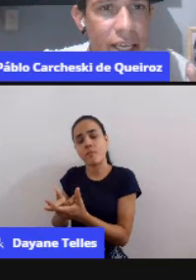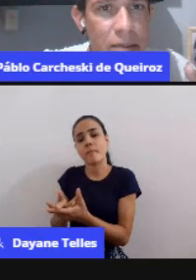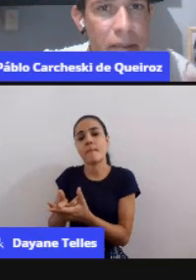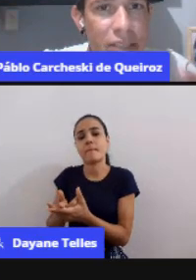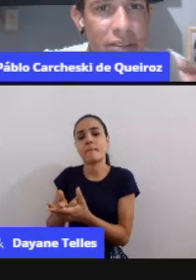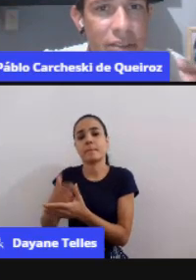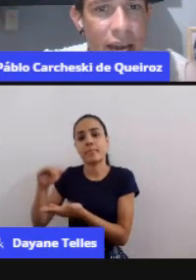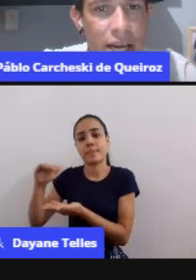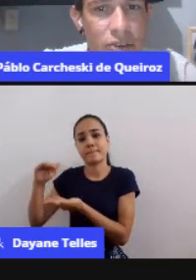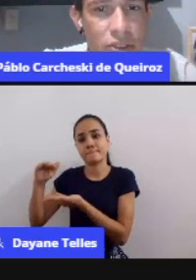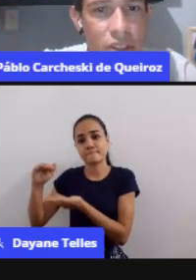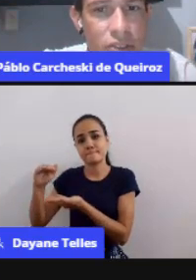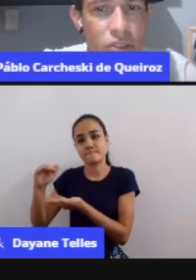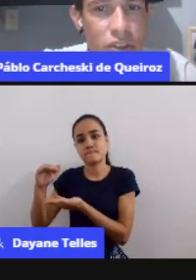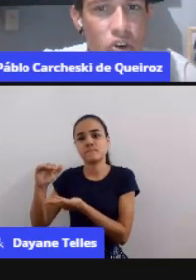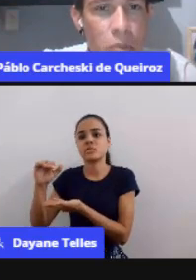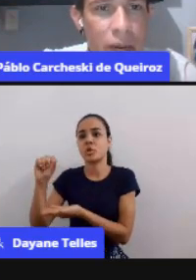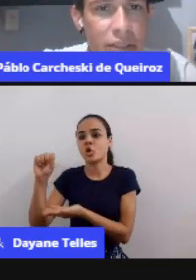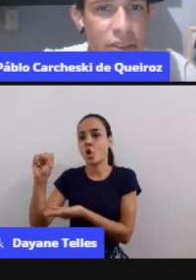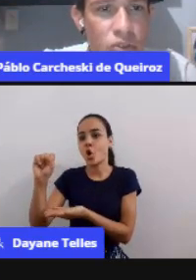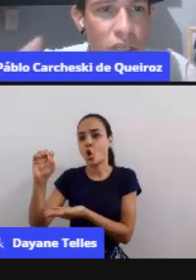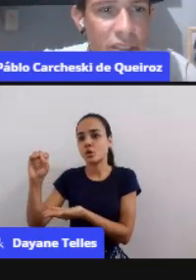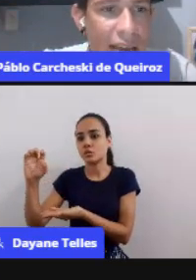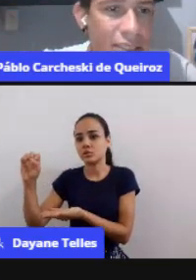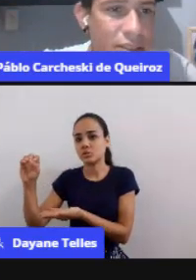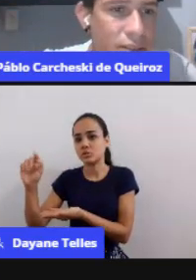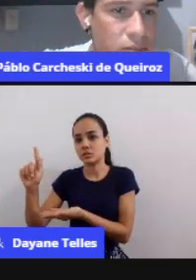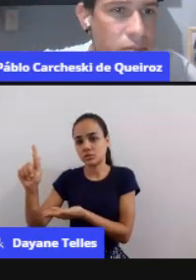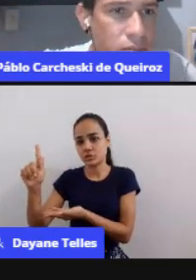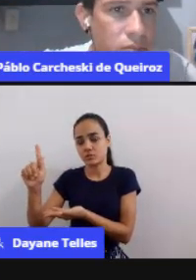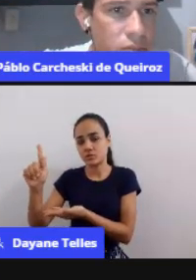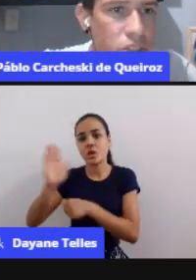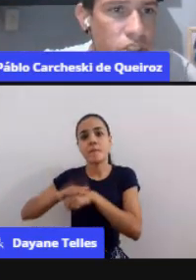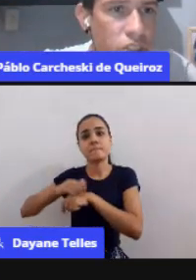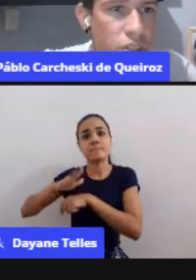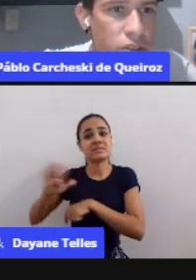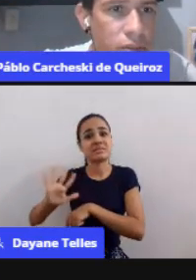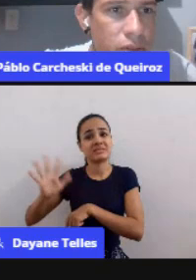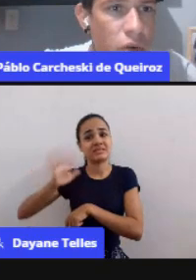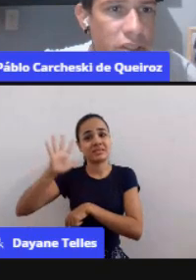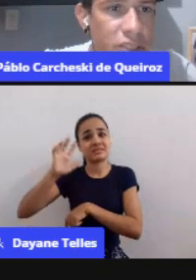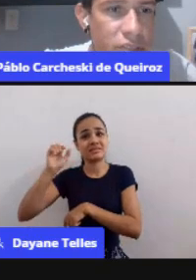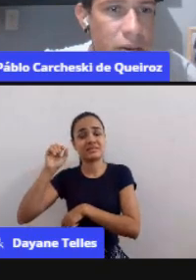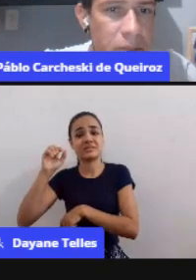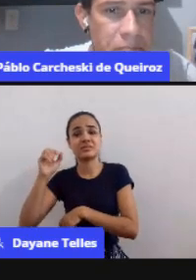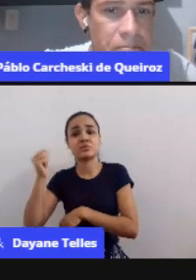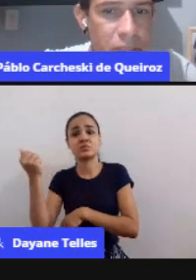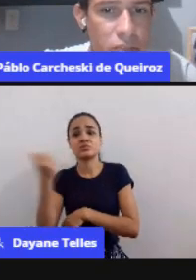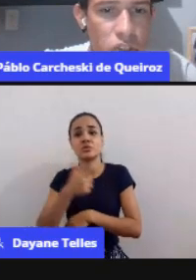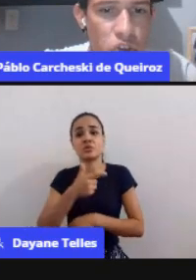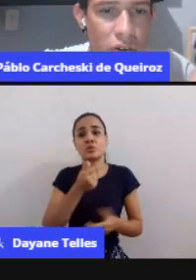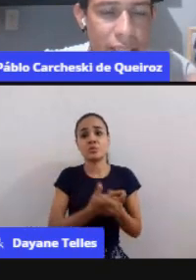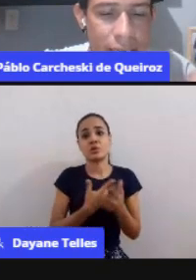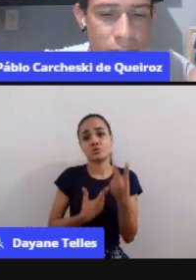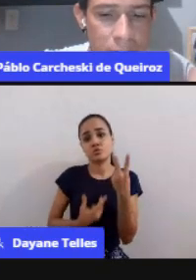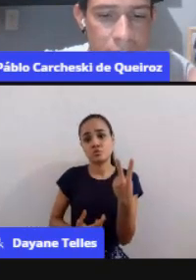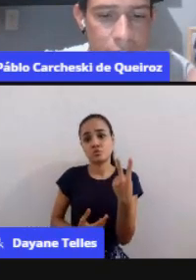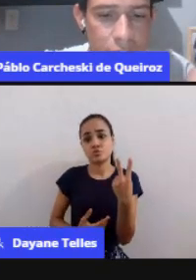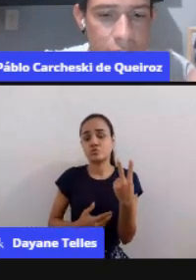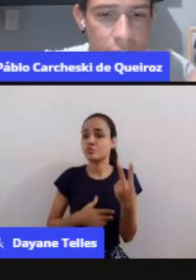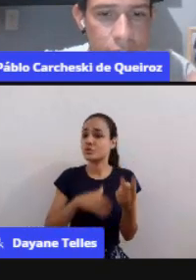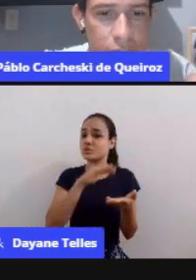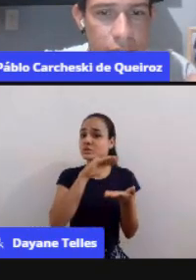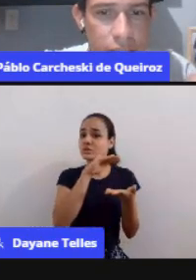ele sairia mais caro do que se eu comprasse 2 latas de 400 gramas, né, de um achocolatado